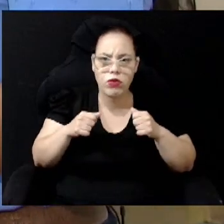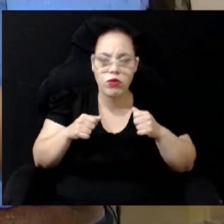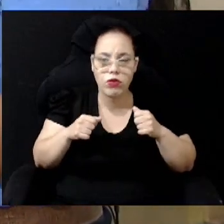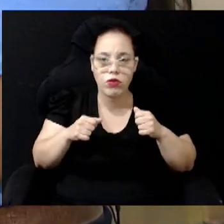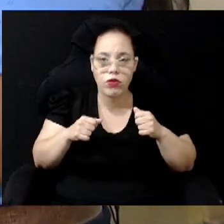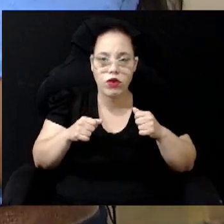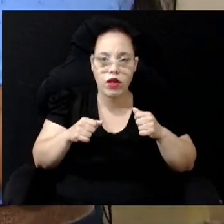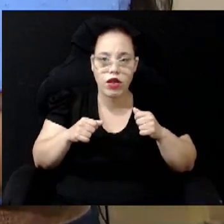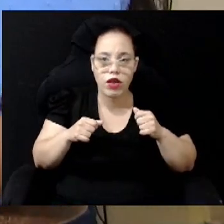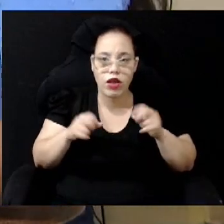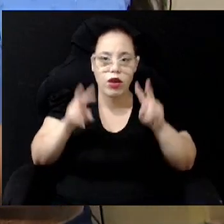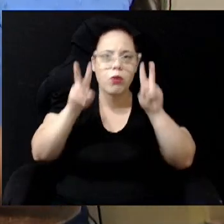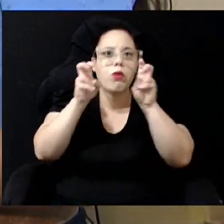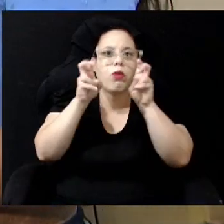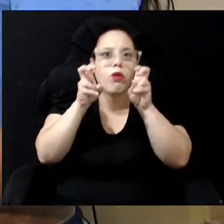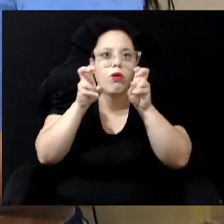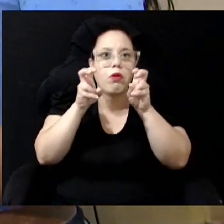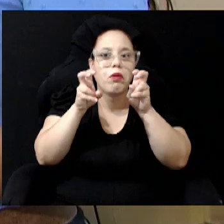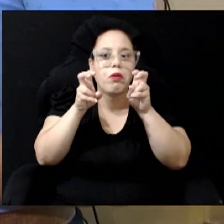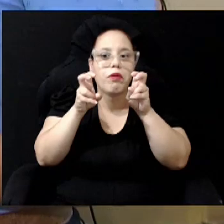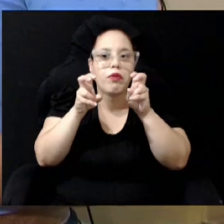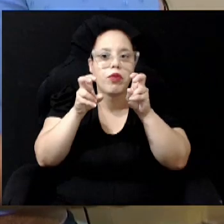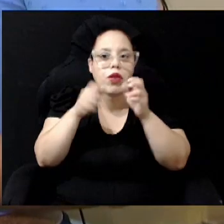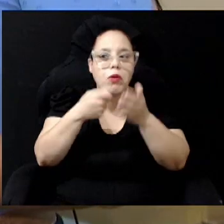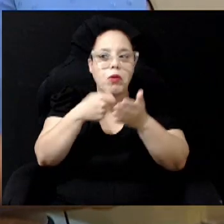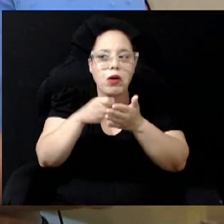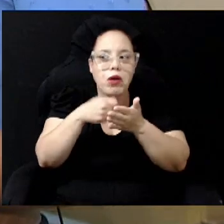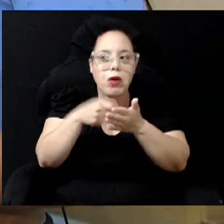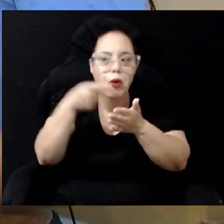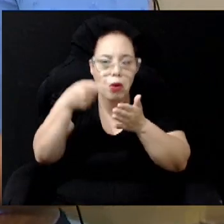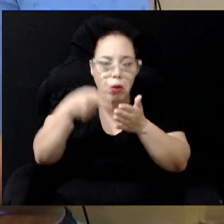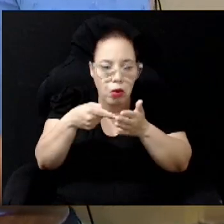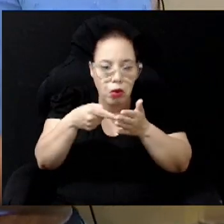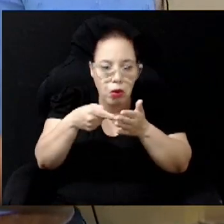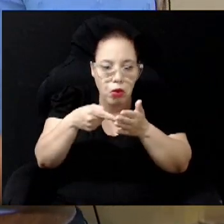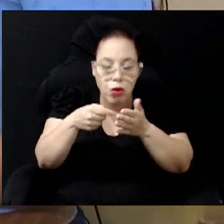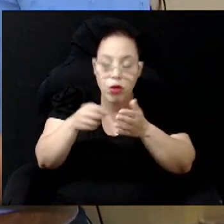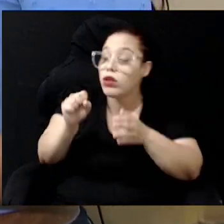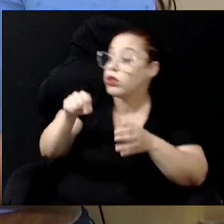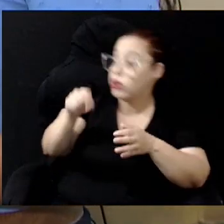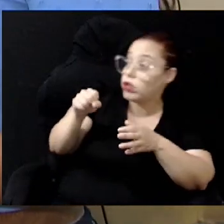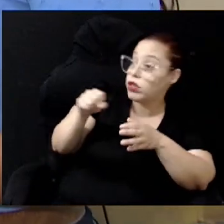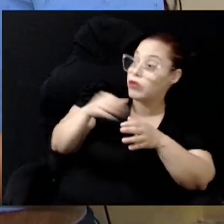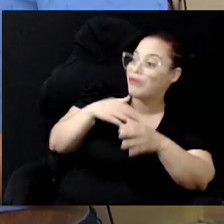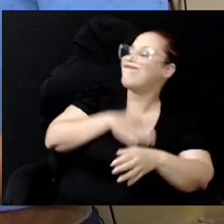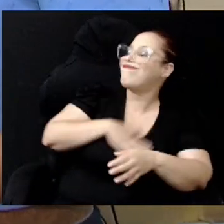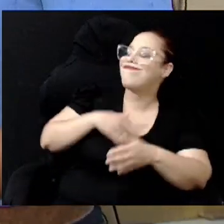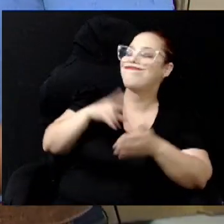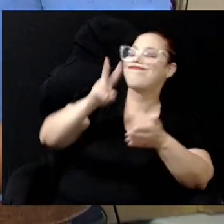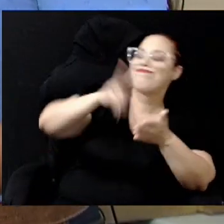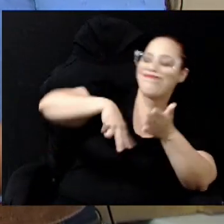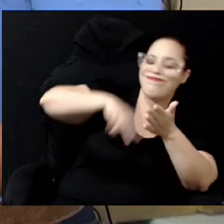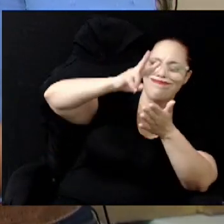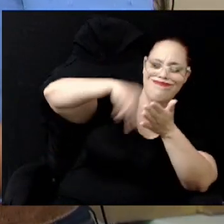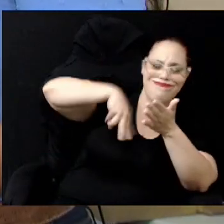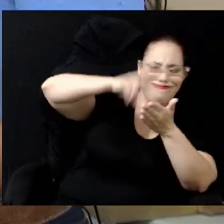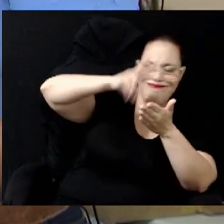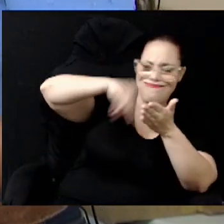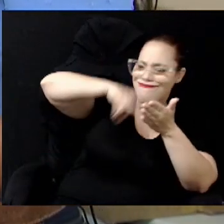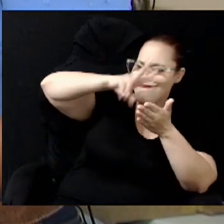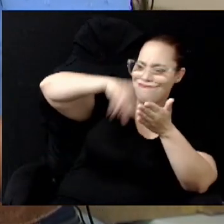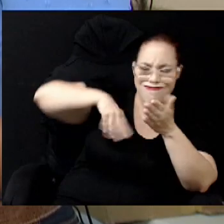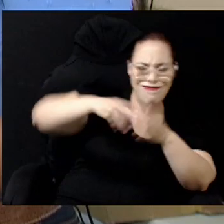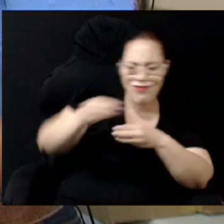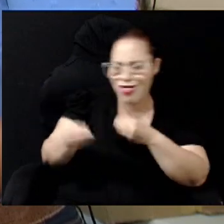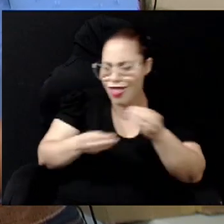uma aspas, traduzir o que está escrito. Exatamente. Tem que gostar de ler, de mexer com a documentação antiga.